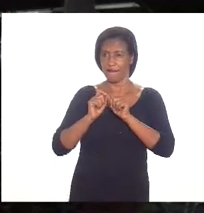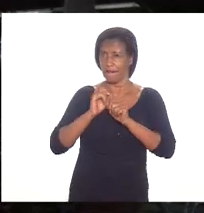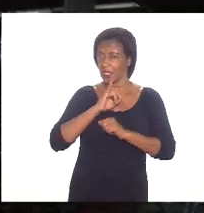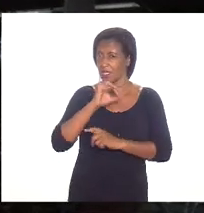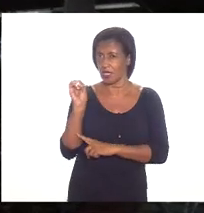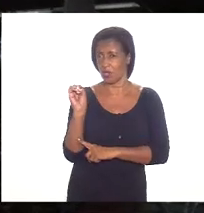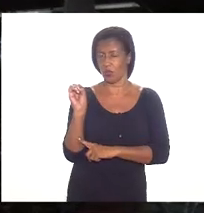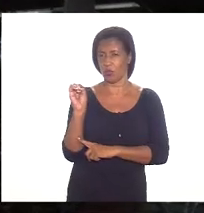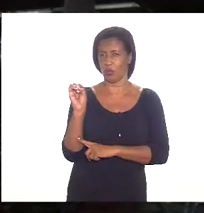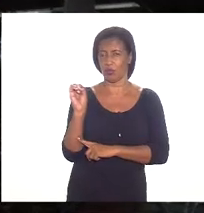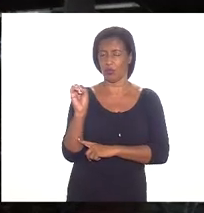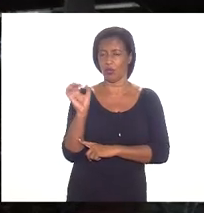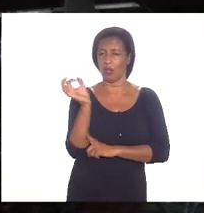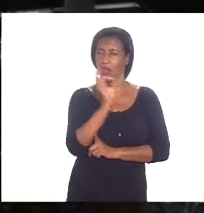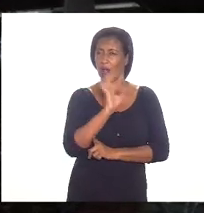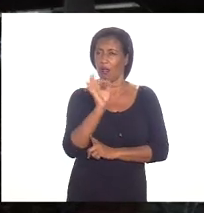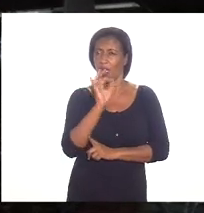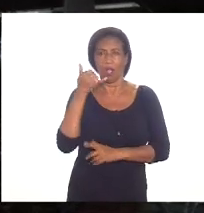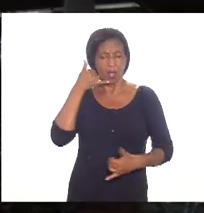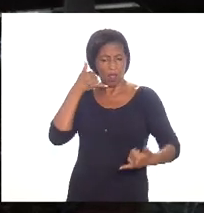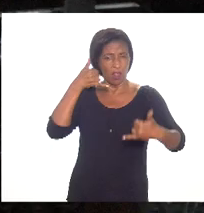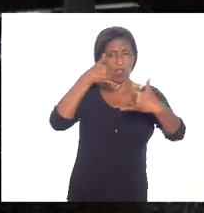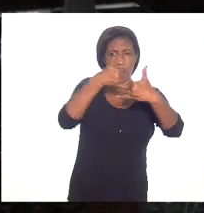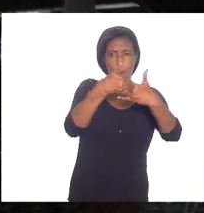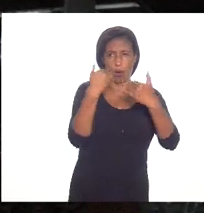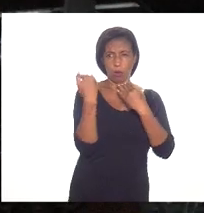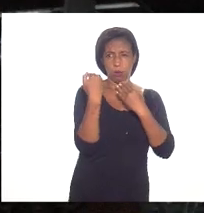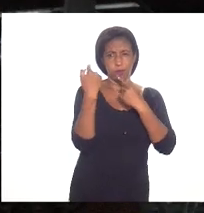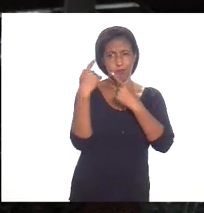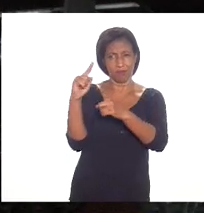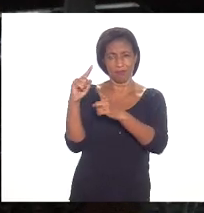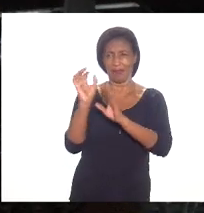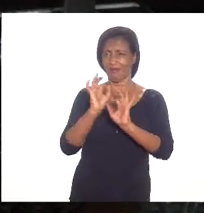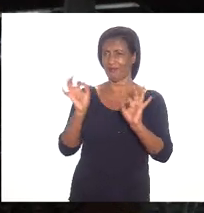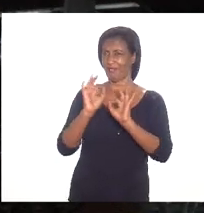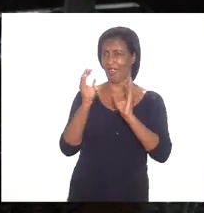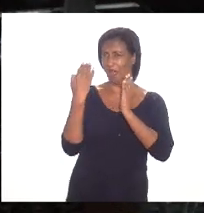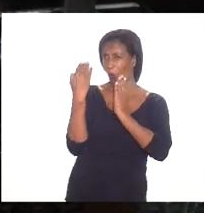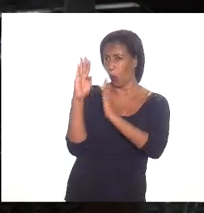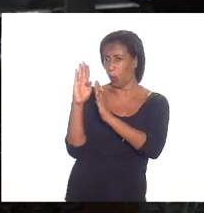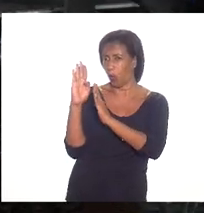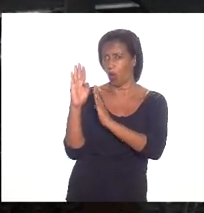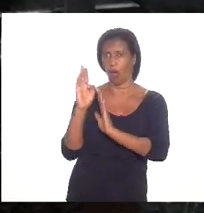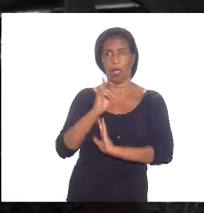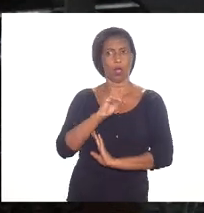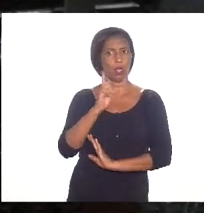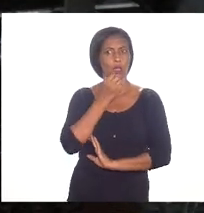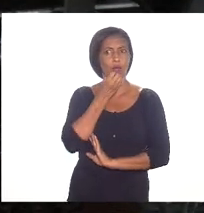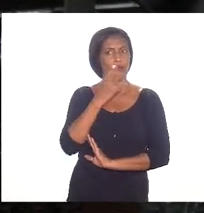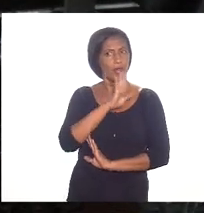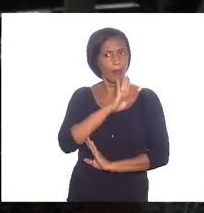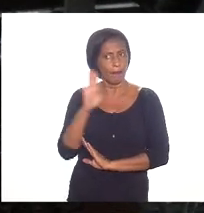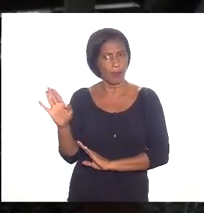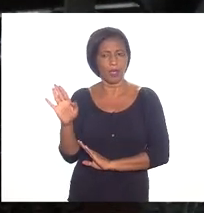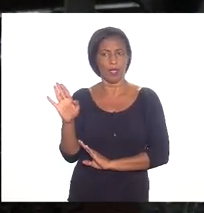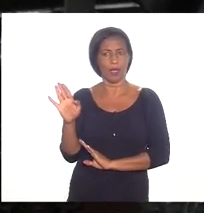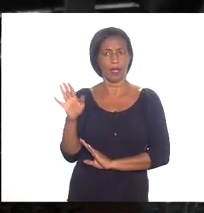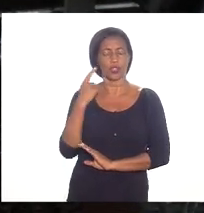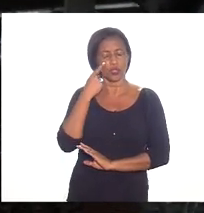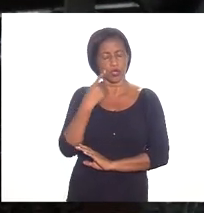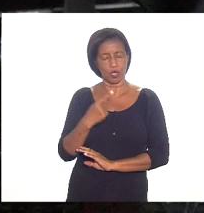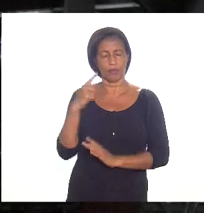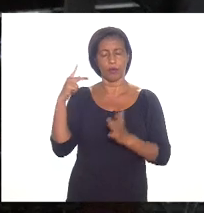Nem o governador afastado ligou para deputado ameaçando. Então, isso não fica bem, não acaba bem, a gente já viu isso